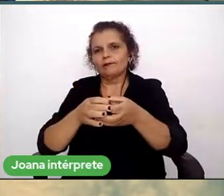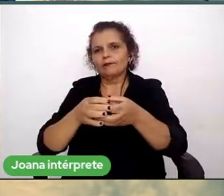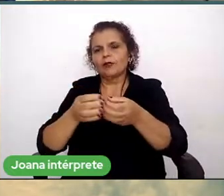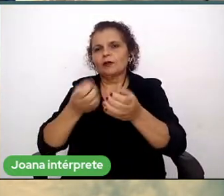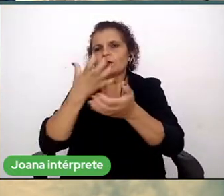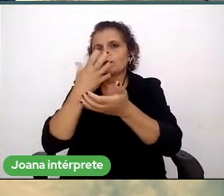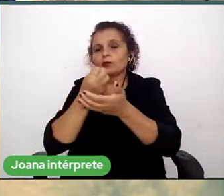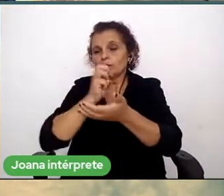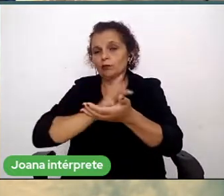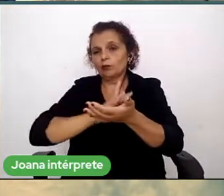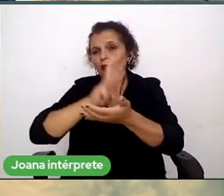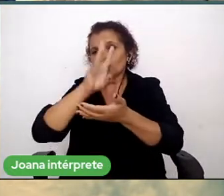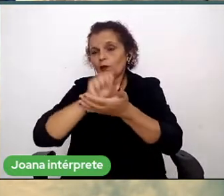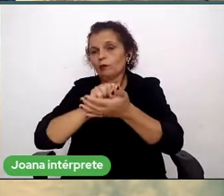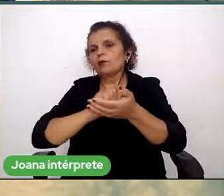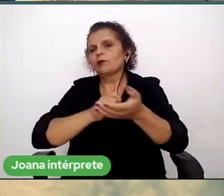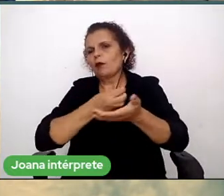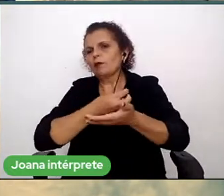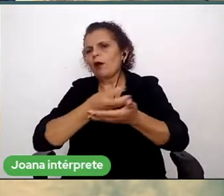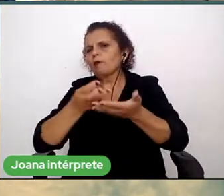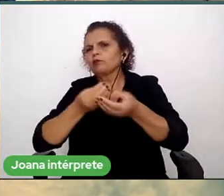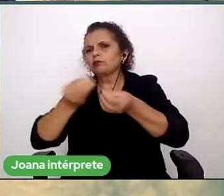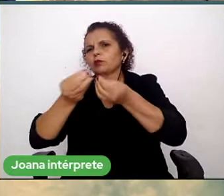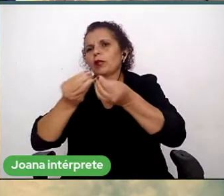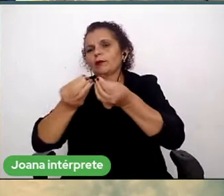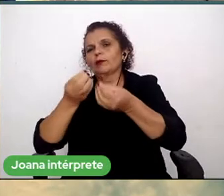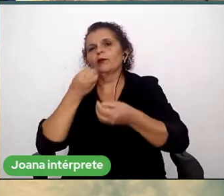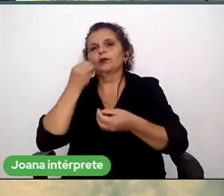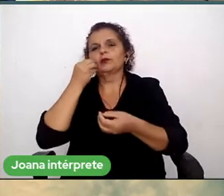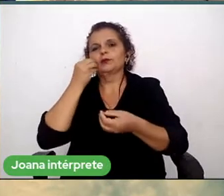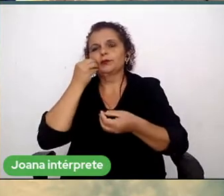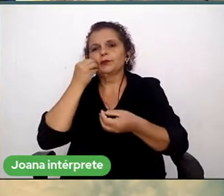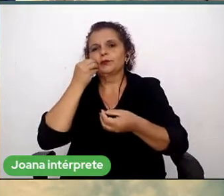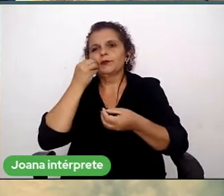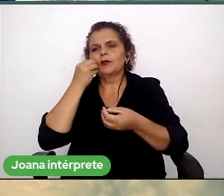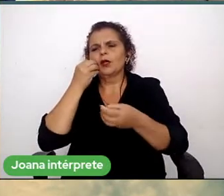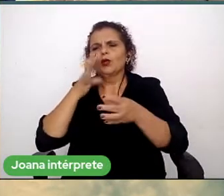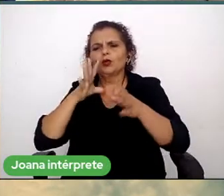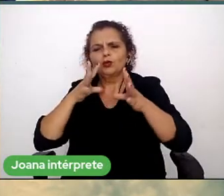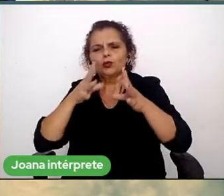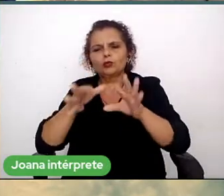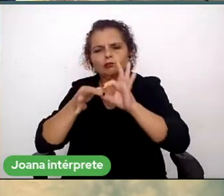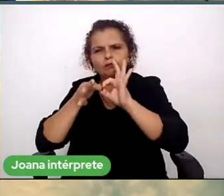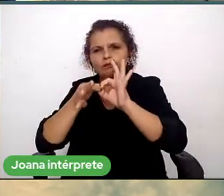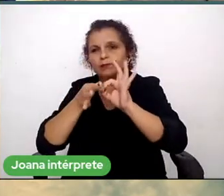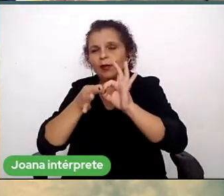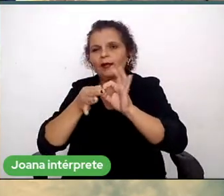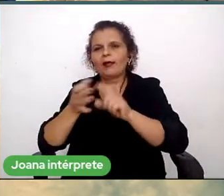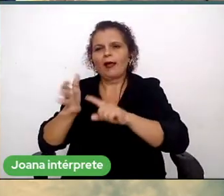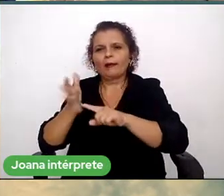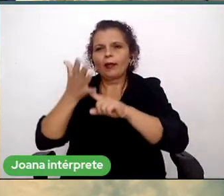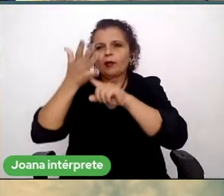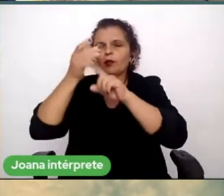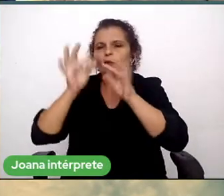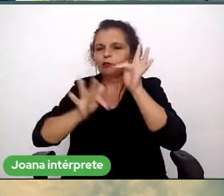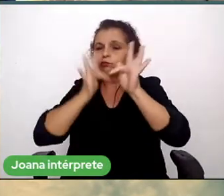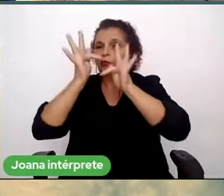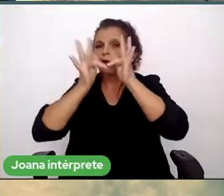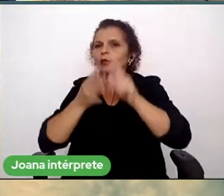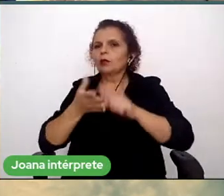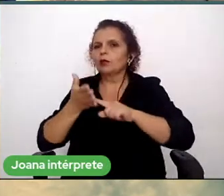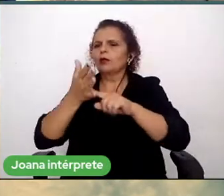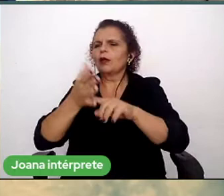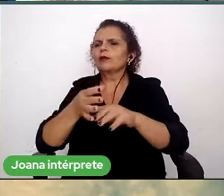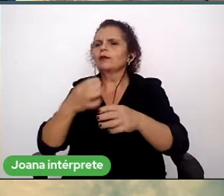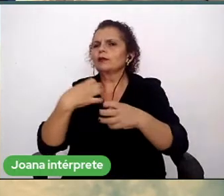software para essa cliente dadas as oportunidades tudo isso muito conectado com uma visão técnica Então a gente tem uma visão da nossa literatura